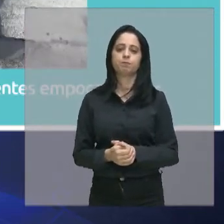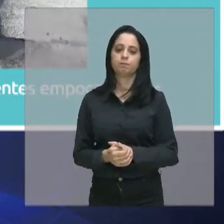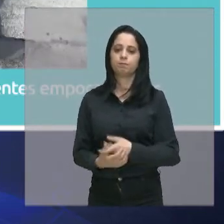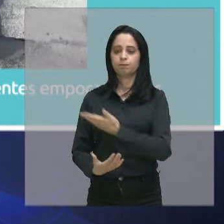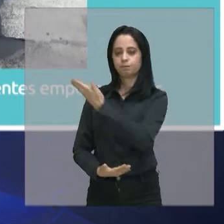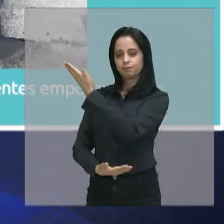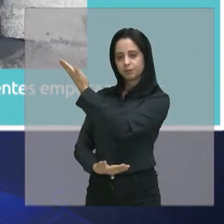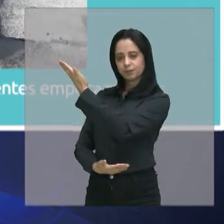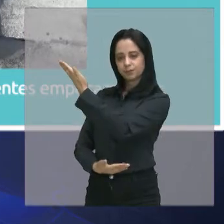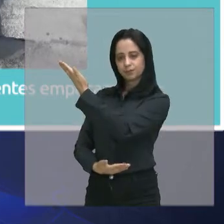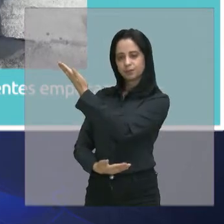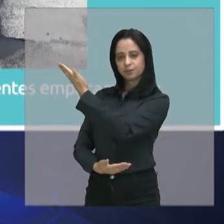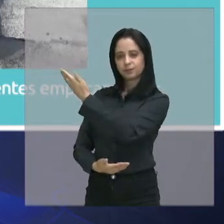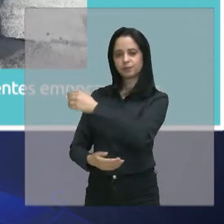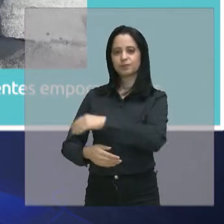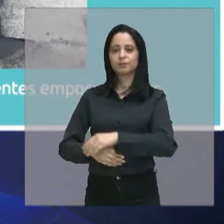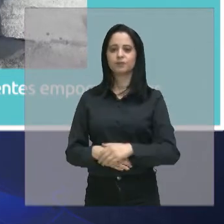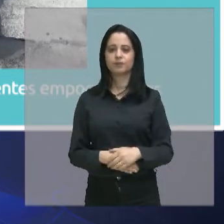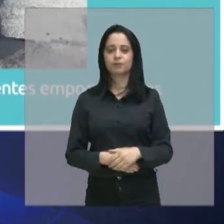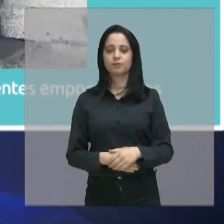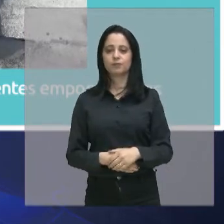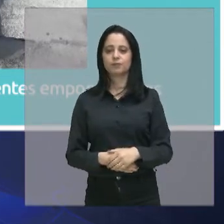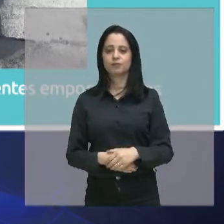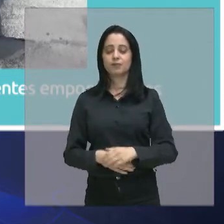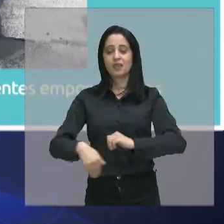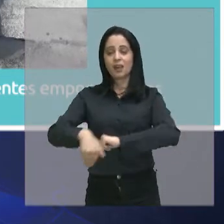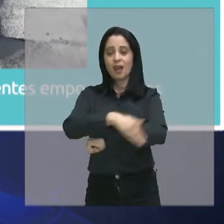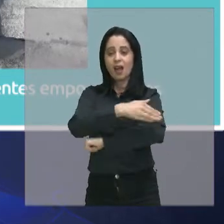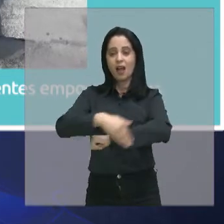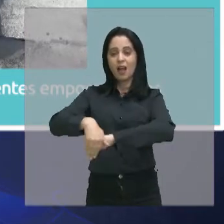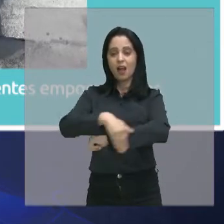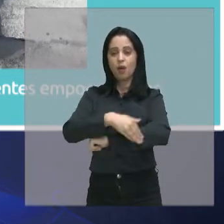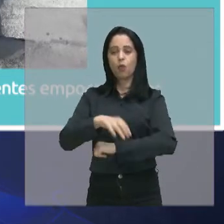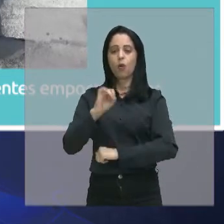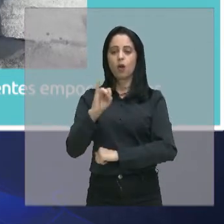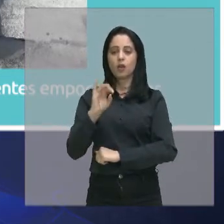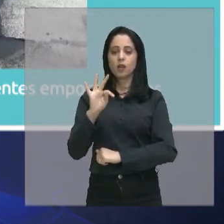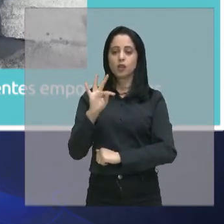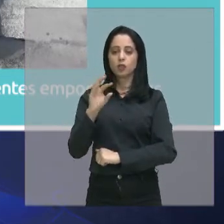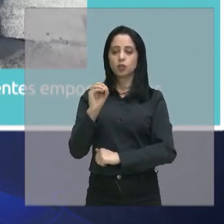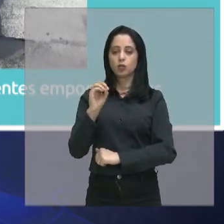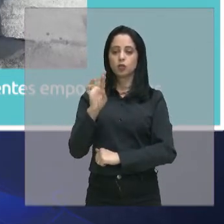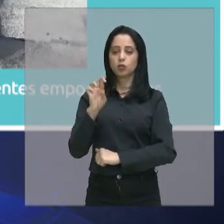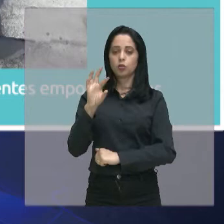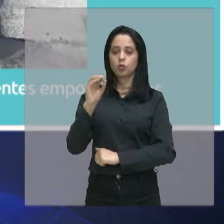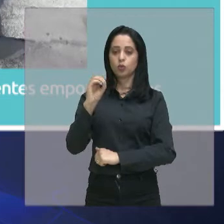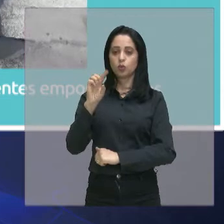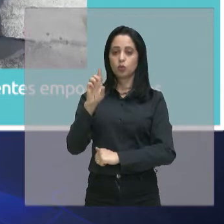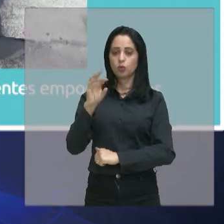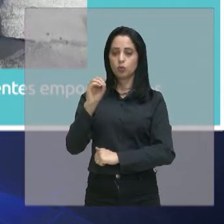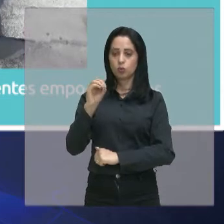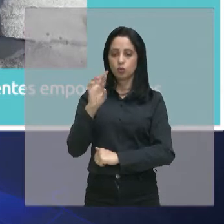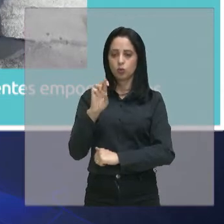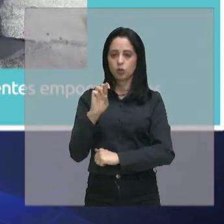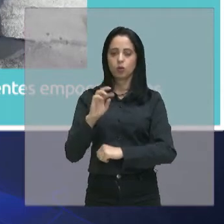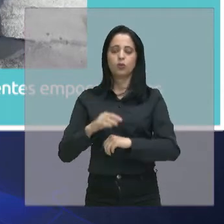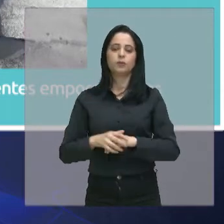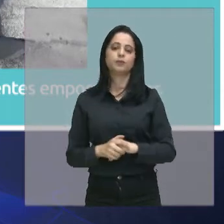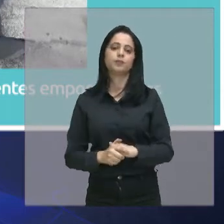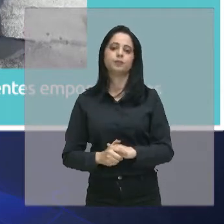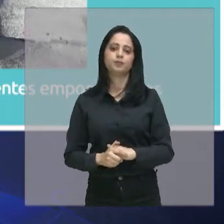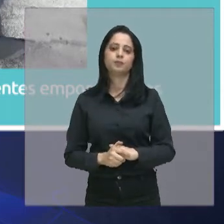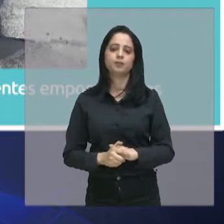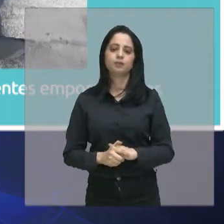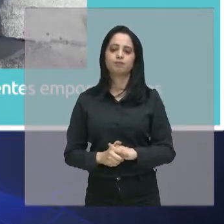uma demanda da Rua Itororó, que nós tivemos lá, também o vereador Fabão esteve lá no